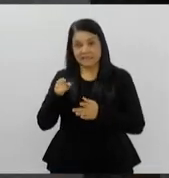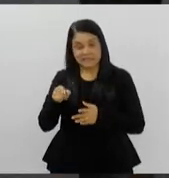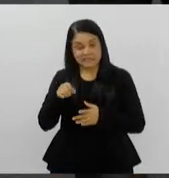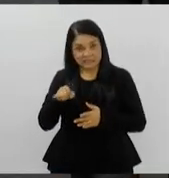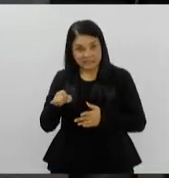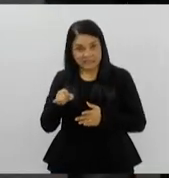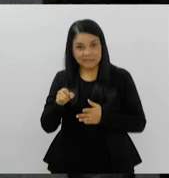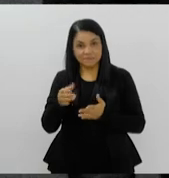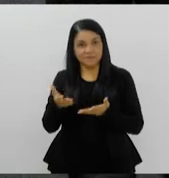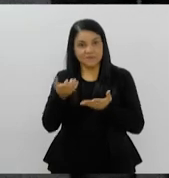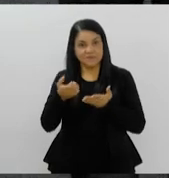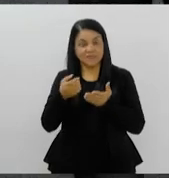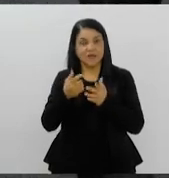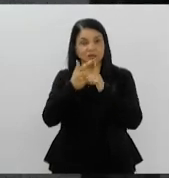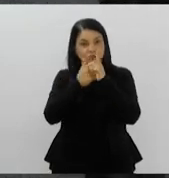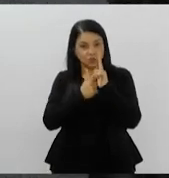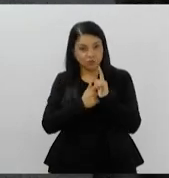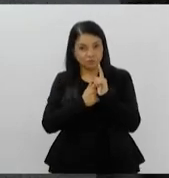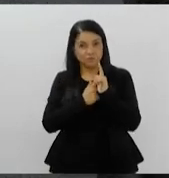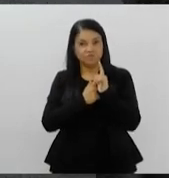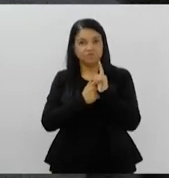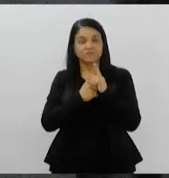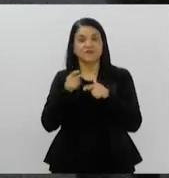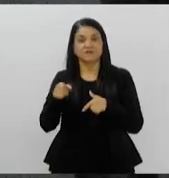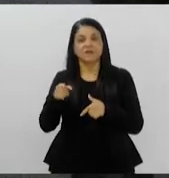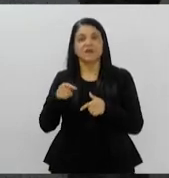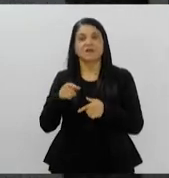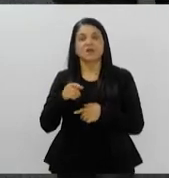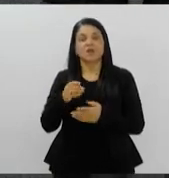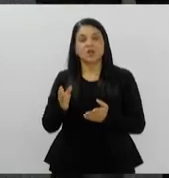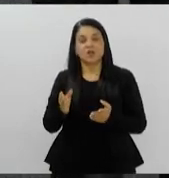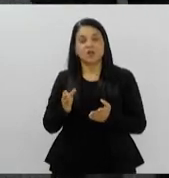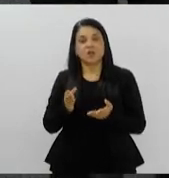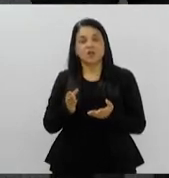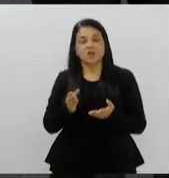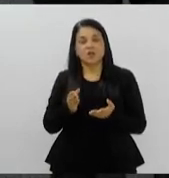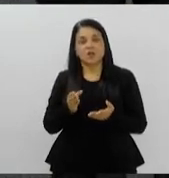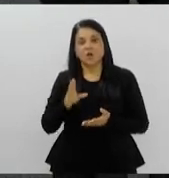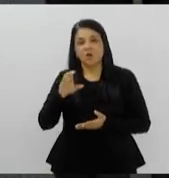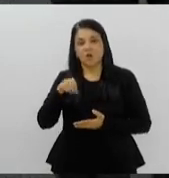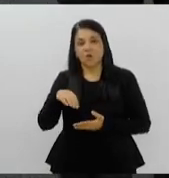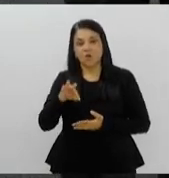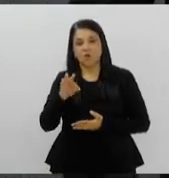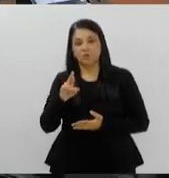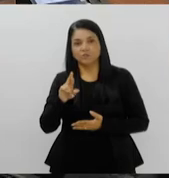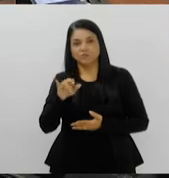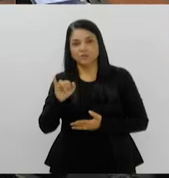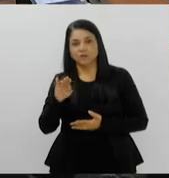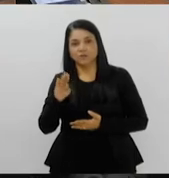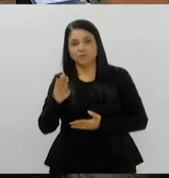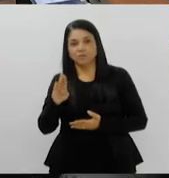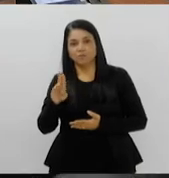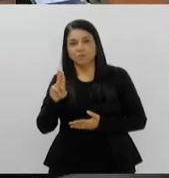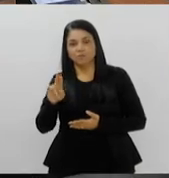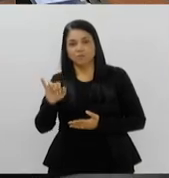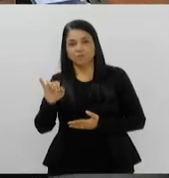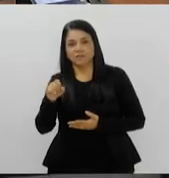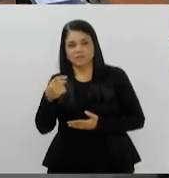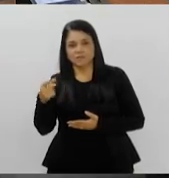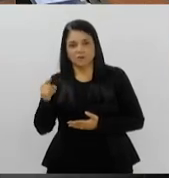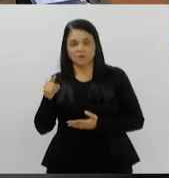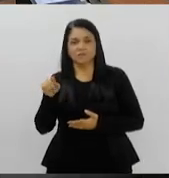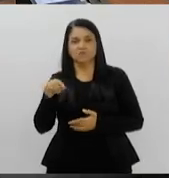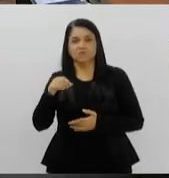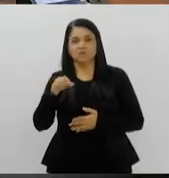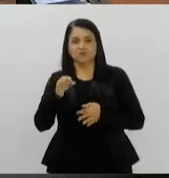isenção da contribuição previdenciária, Perfeito. Ele teria essa autoridade, entendeu? Quero agradecer o nobre deputado,